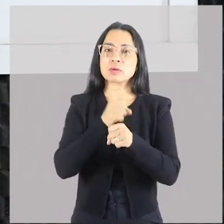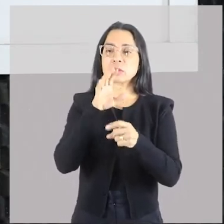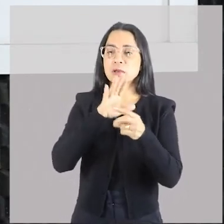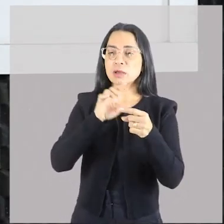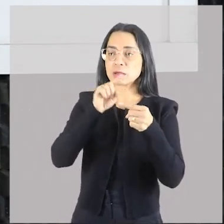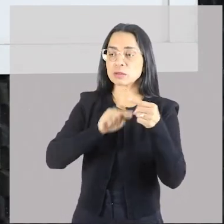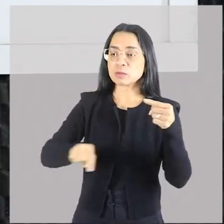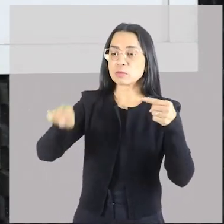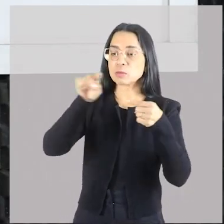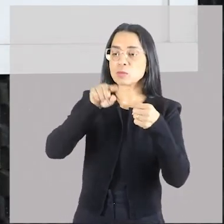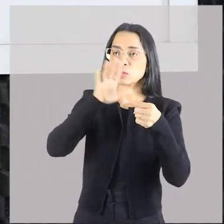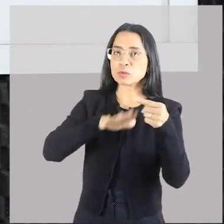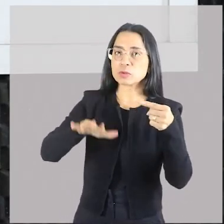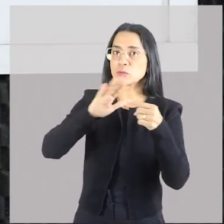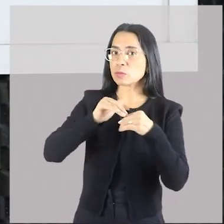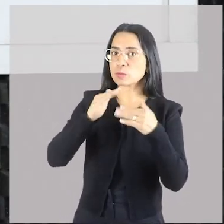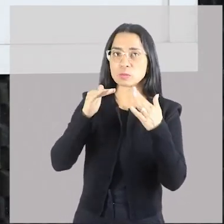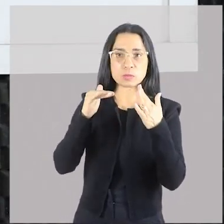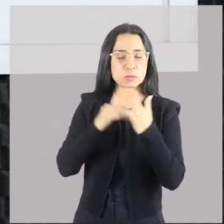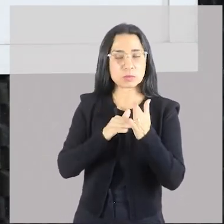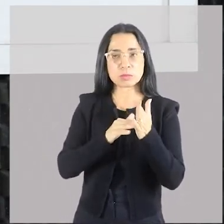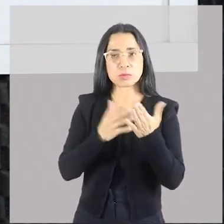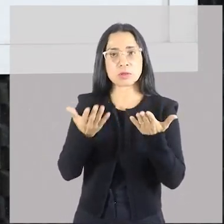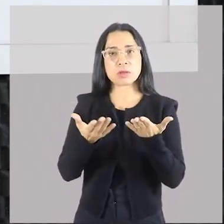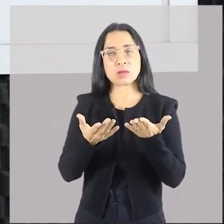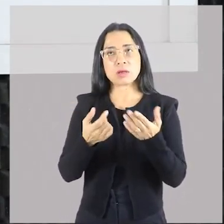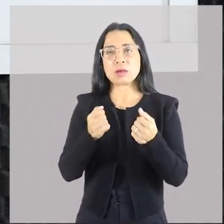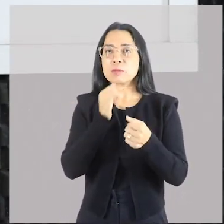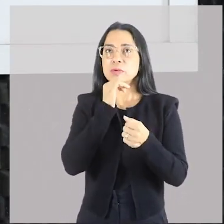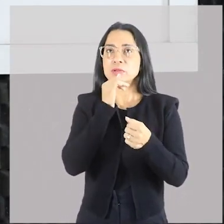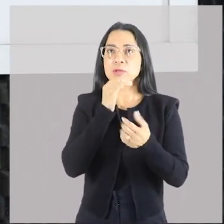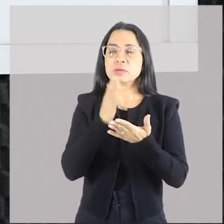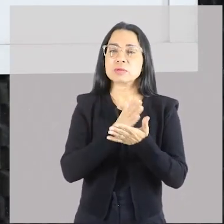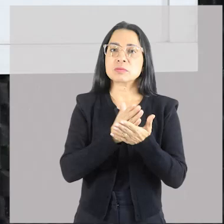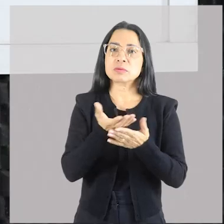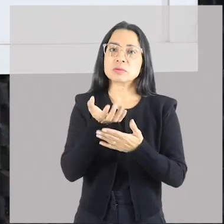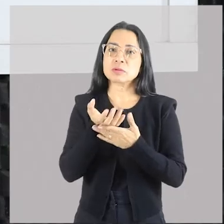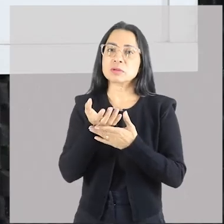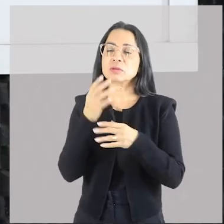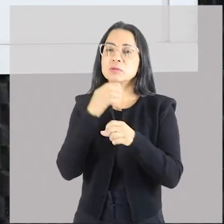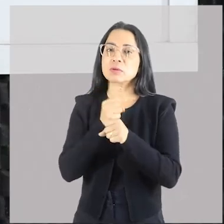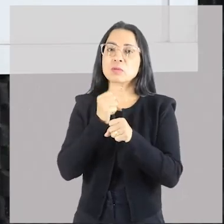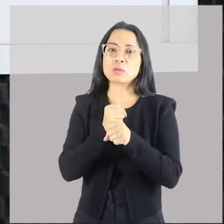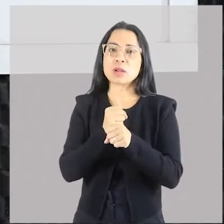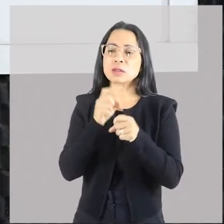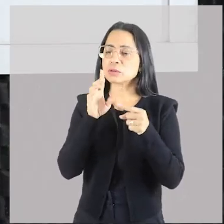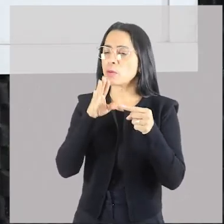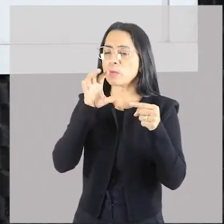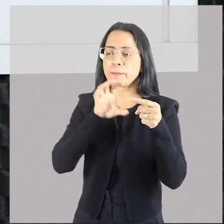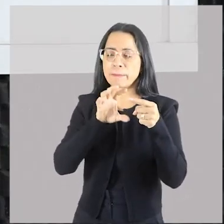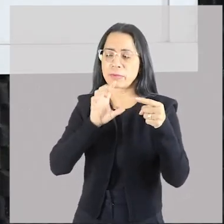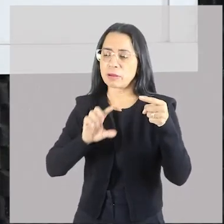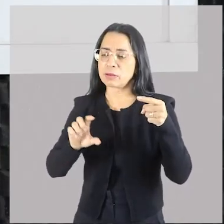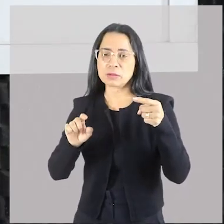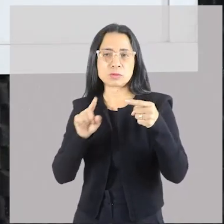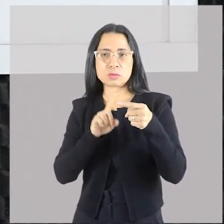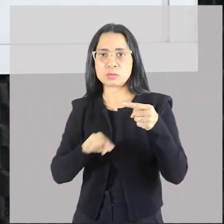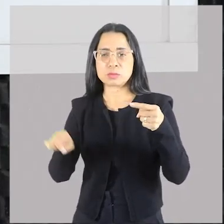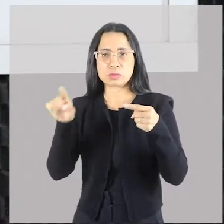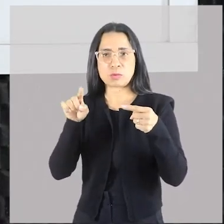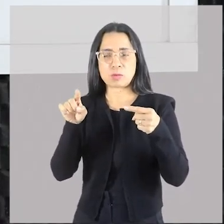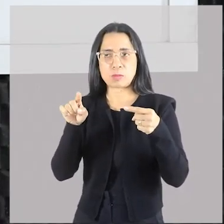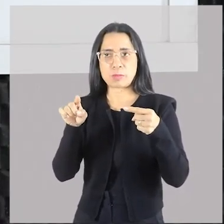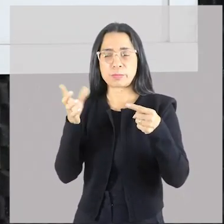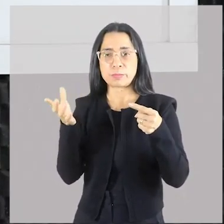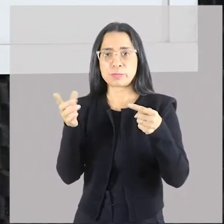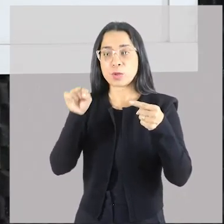inteiro. Às vezes, eu quero calcular apenas uma parte do círculo, delimitada por um ângulo central.